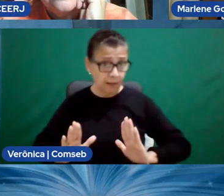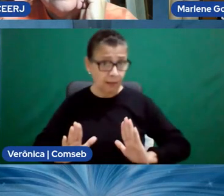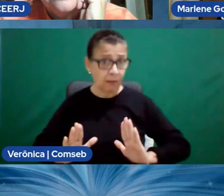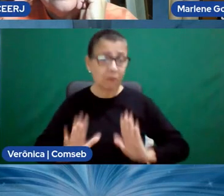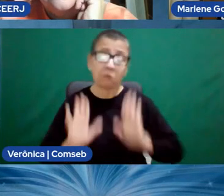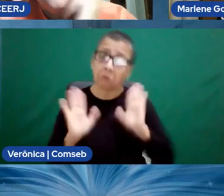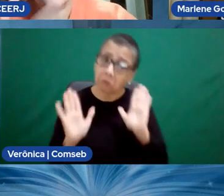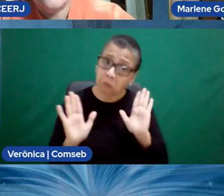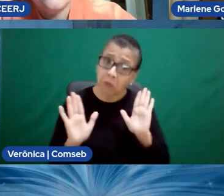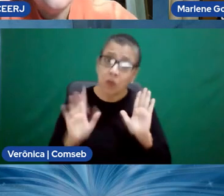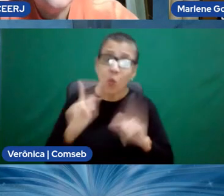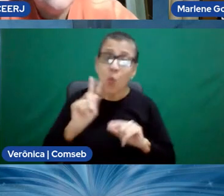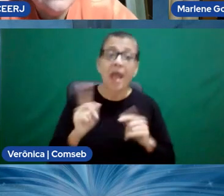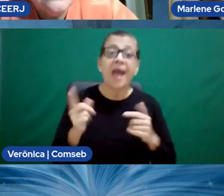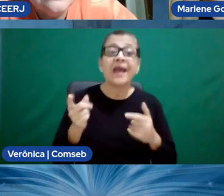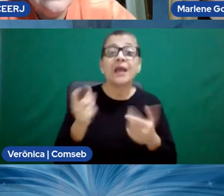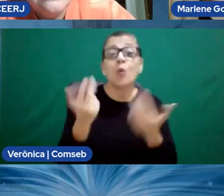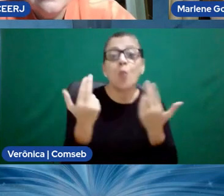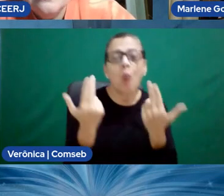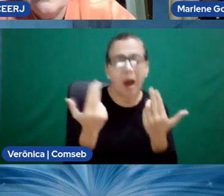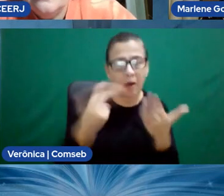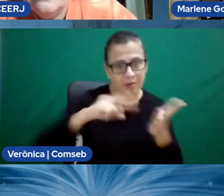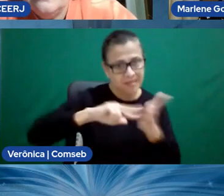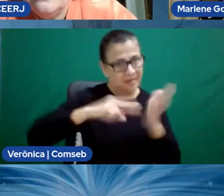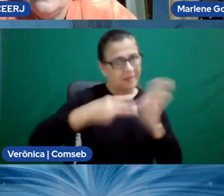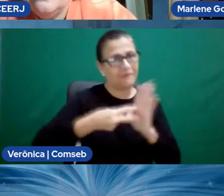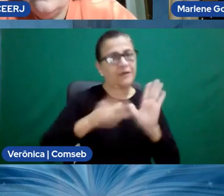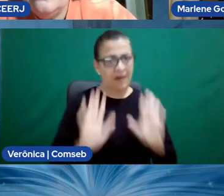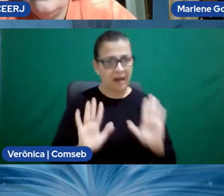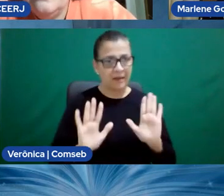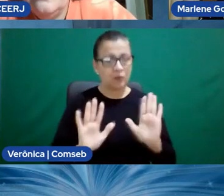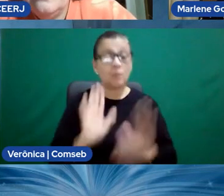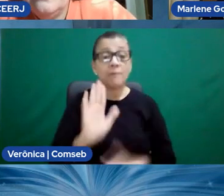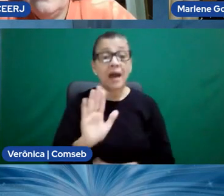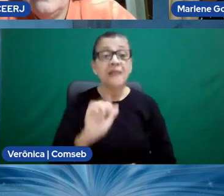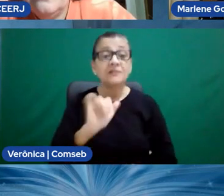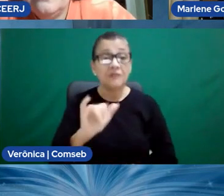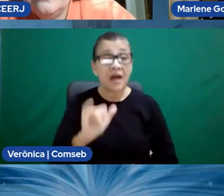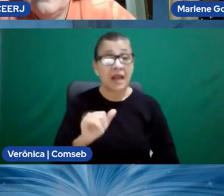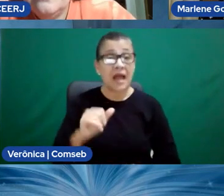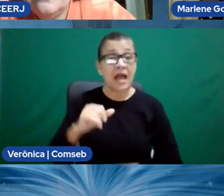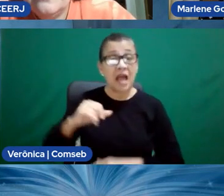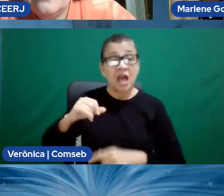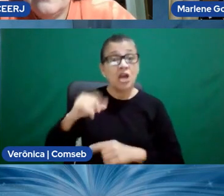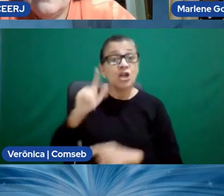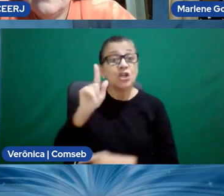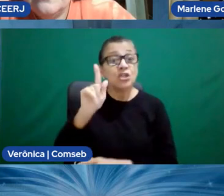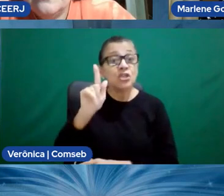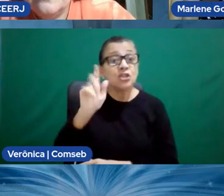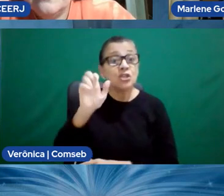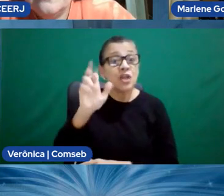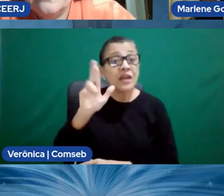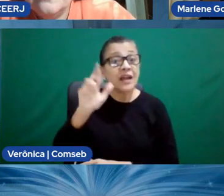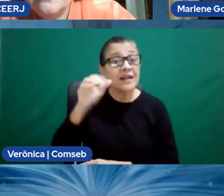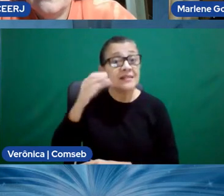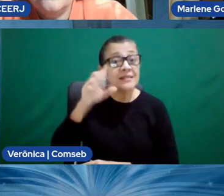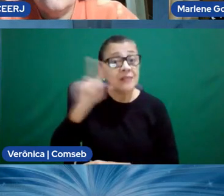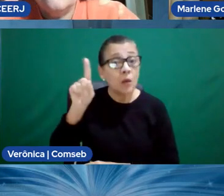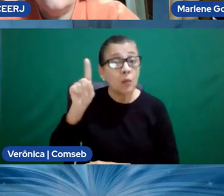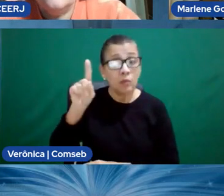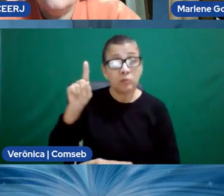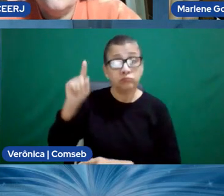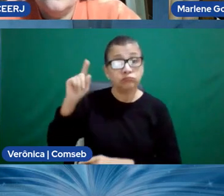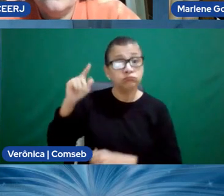seria a mesma coisa nesse sentido. Né? Mas quando a gente fala em geração espontânea, desde aquele início, na